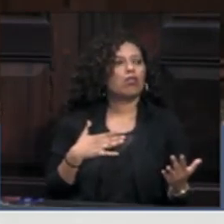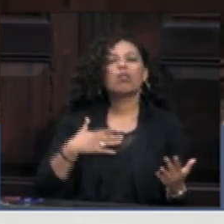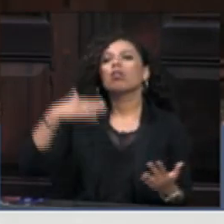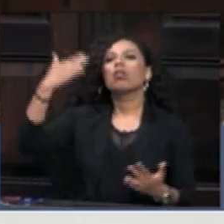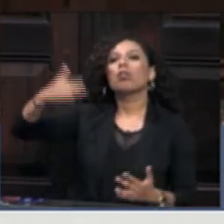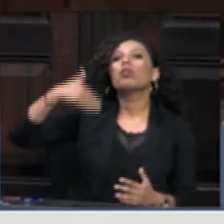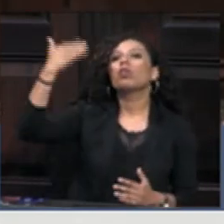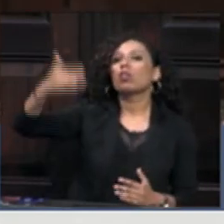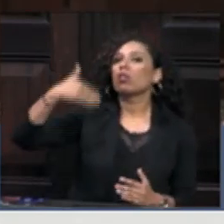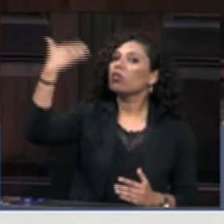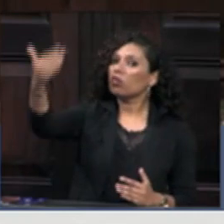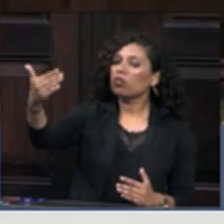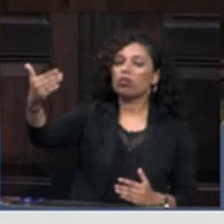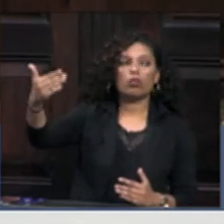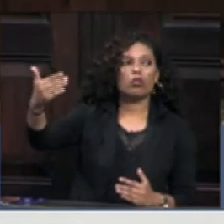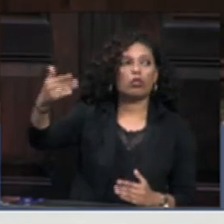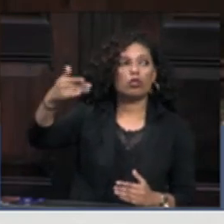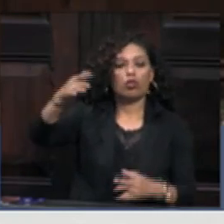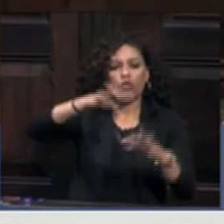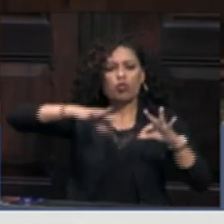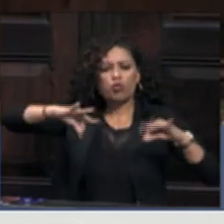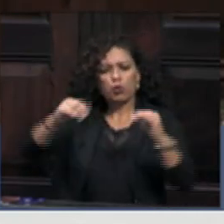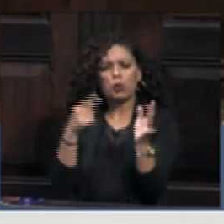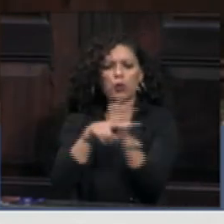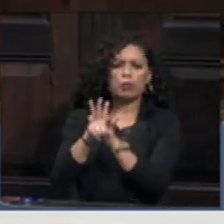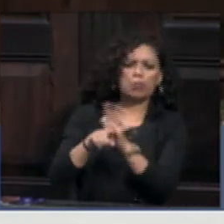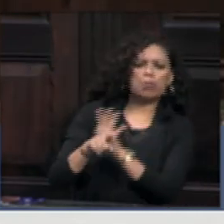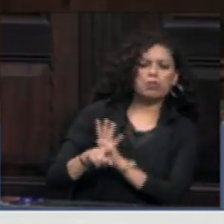depois de tudo analisar,